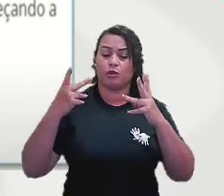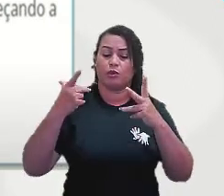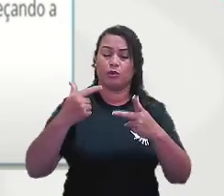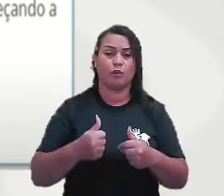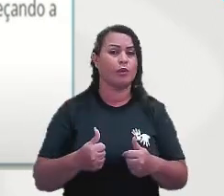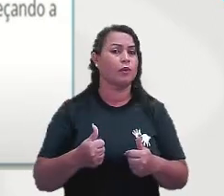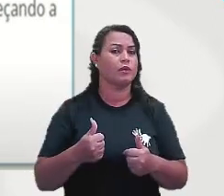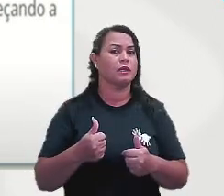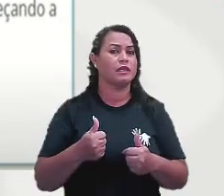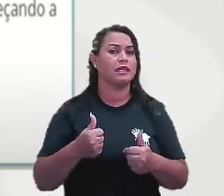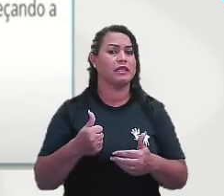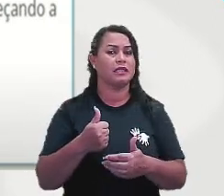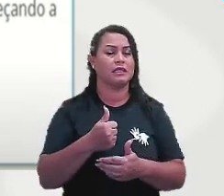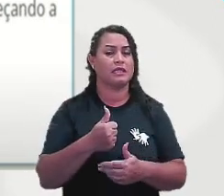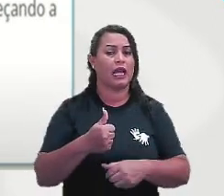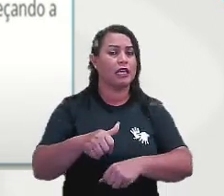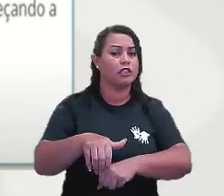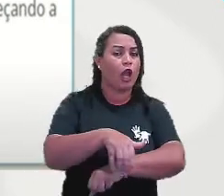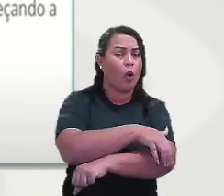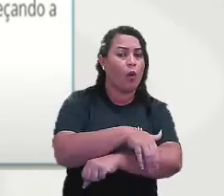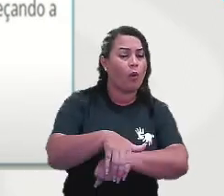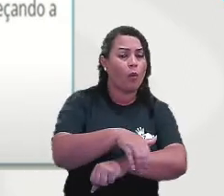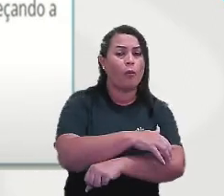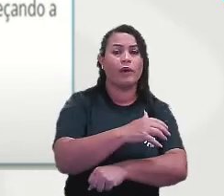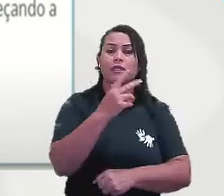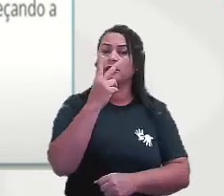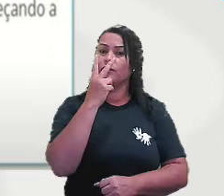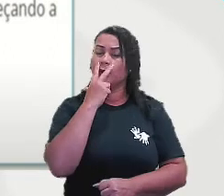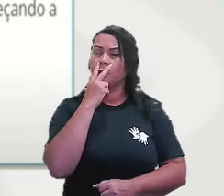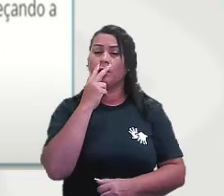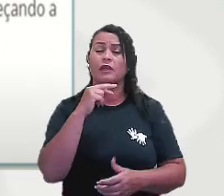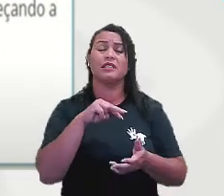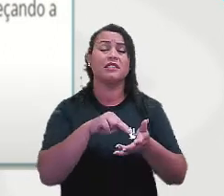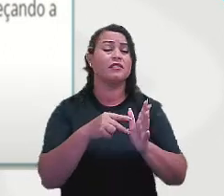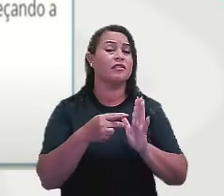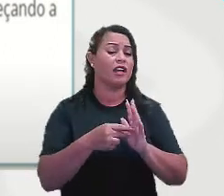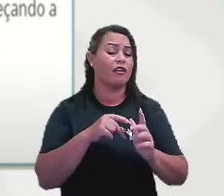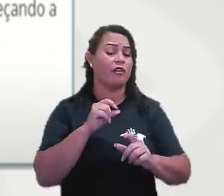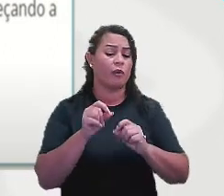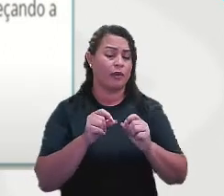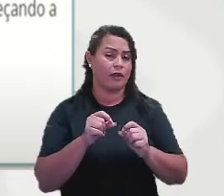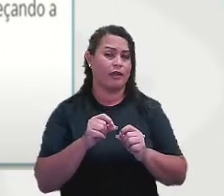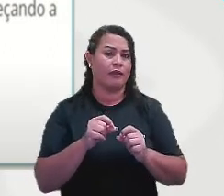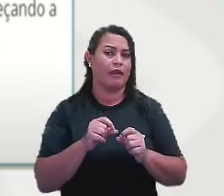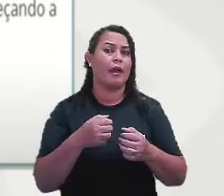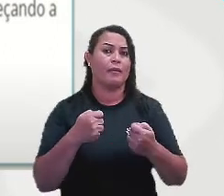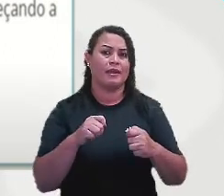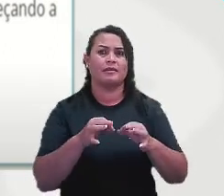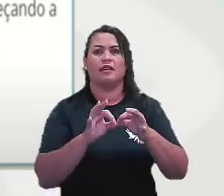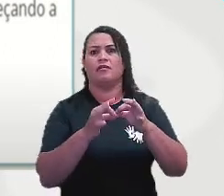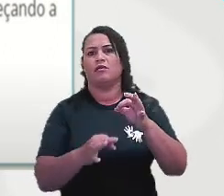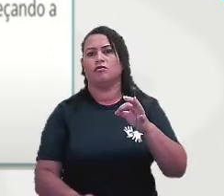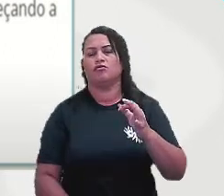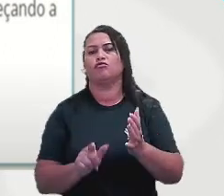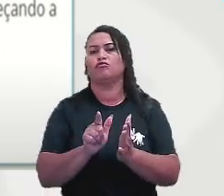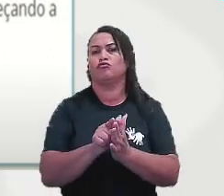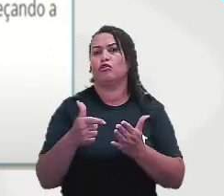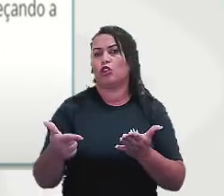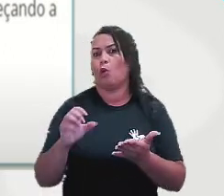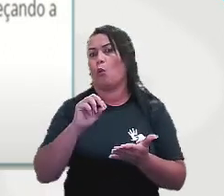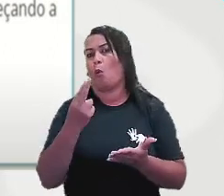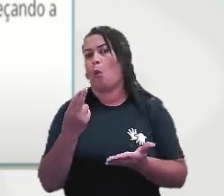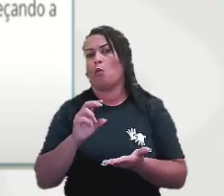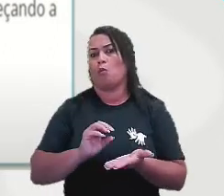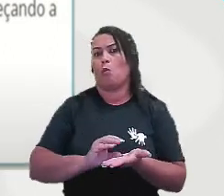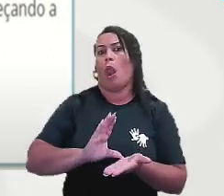Santo Antão, cada rua, o que significava, não é? Porque aí ia ser, ter que ser um jornal inteiro ou um livro. E